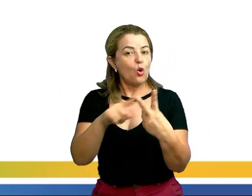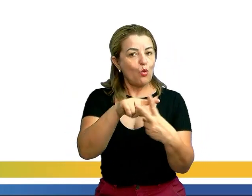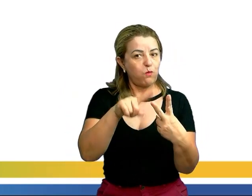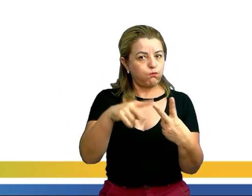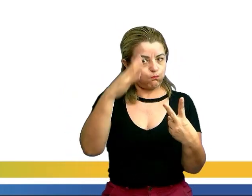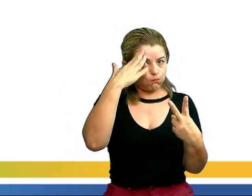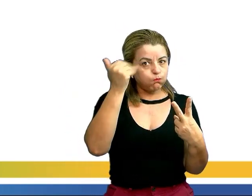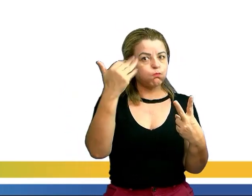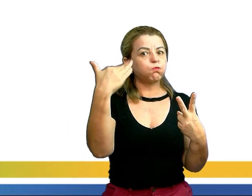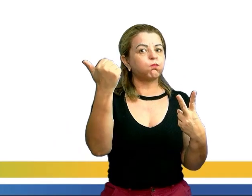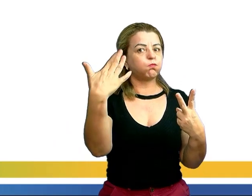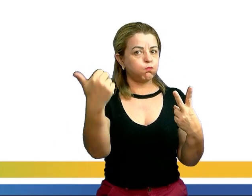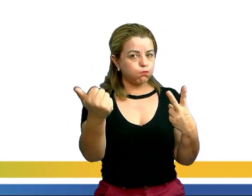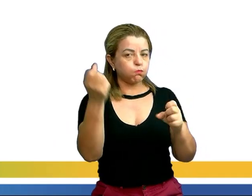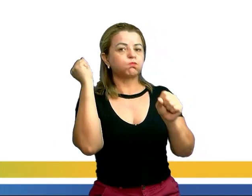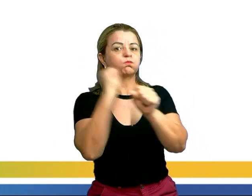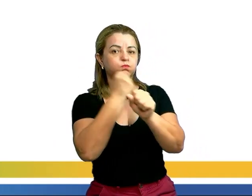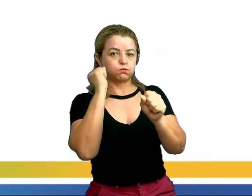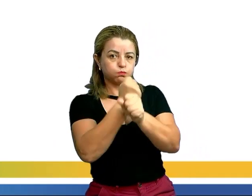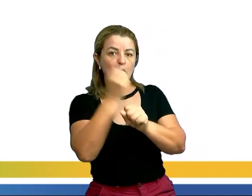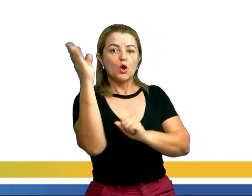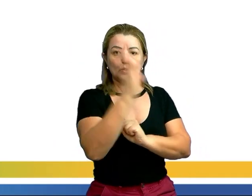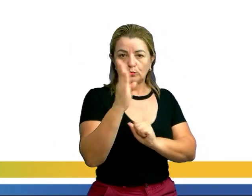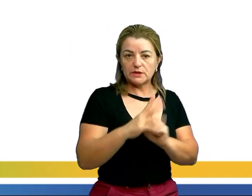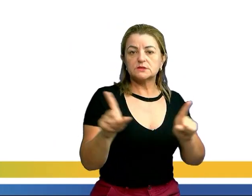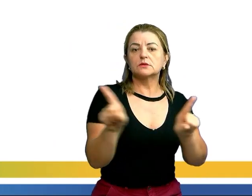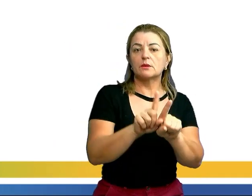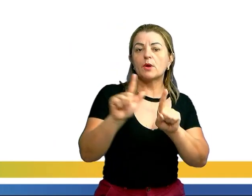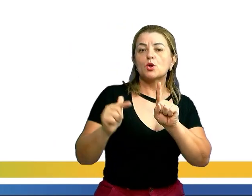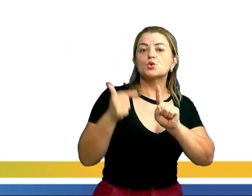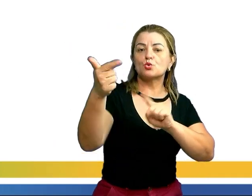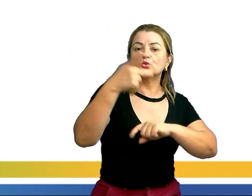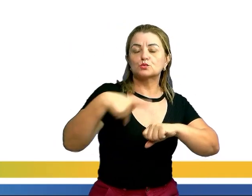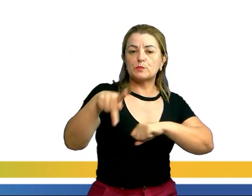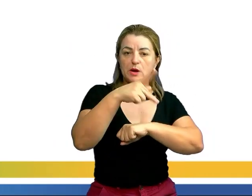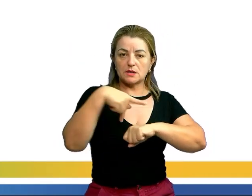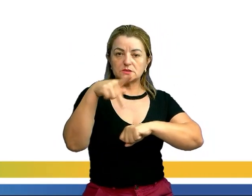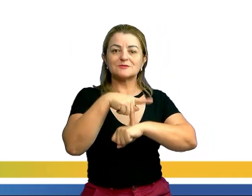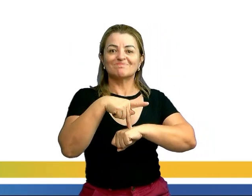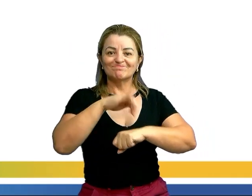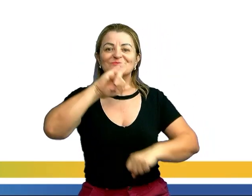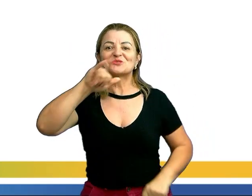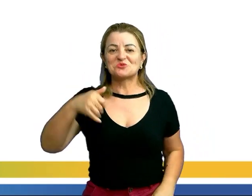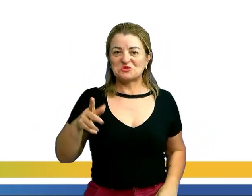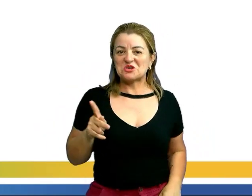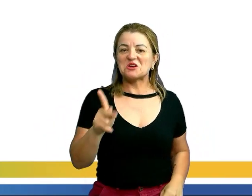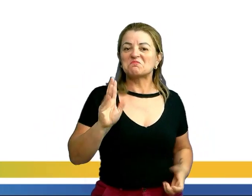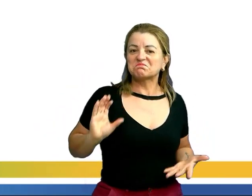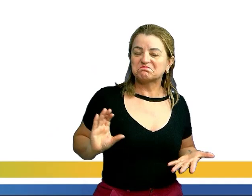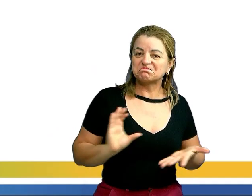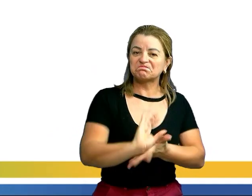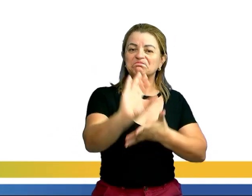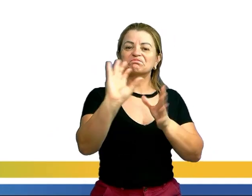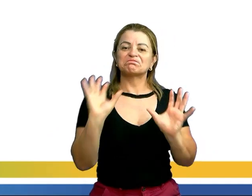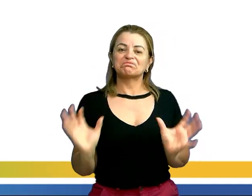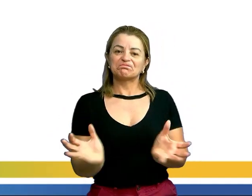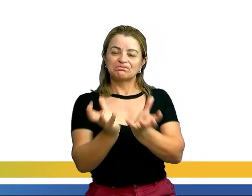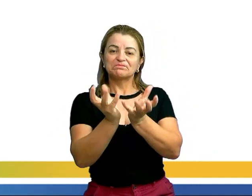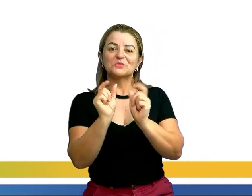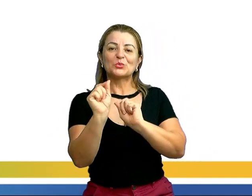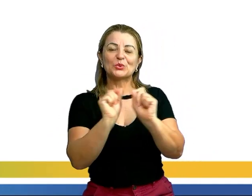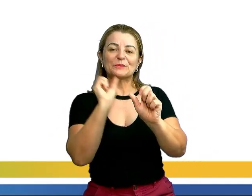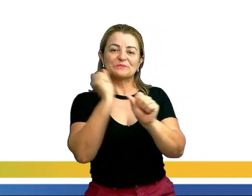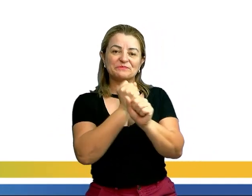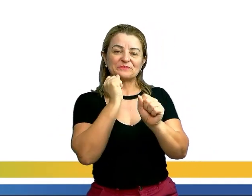Brasil, né? Não só no Brasil, mas internacional também. O JK investiu alto nessa construção.